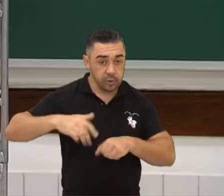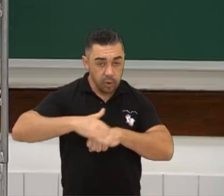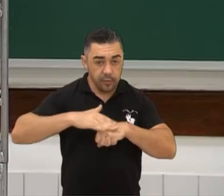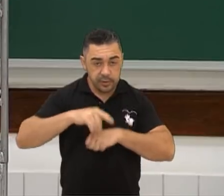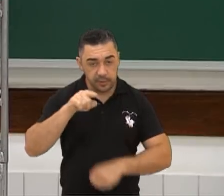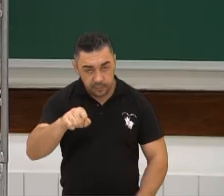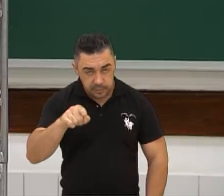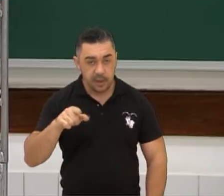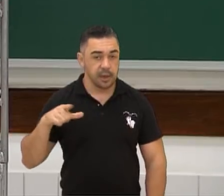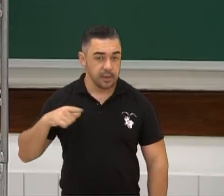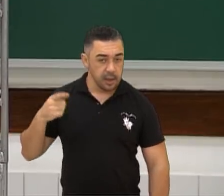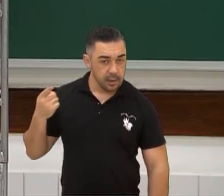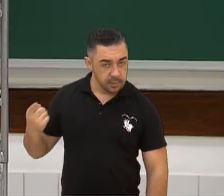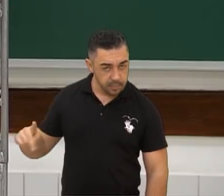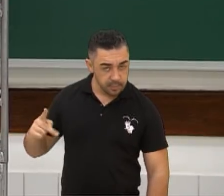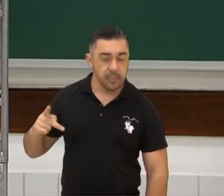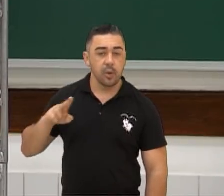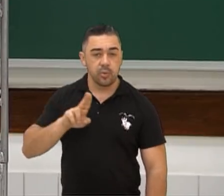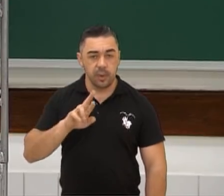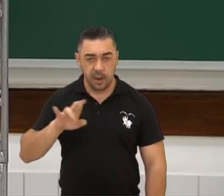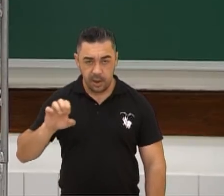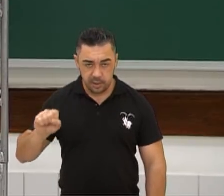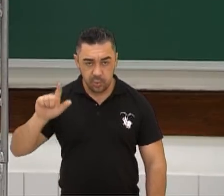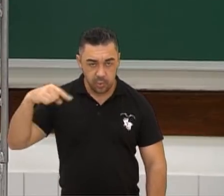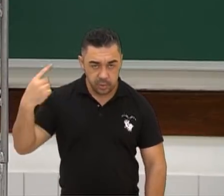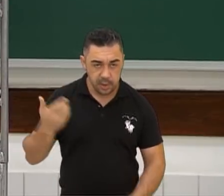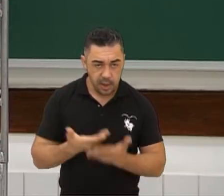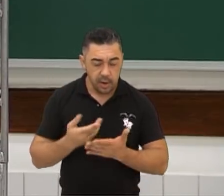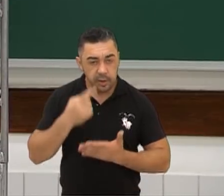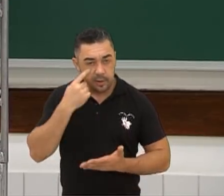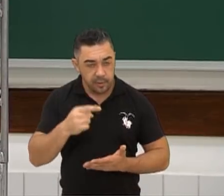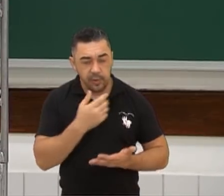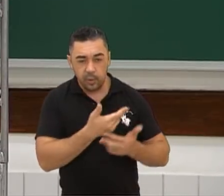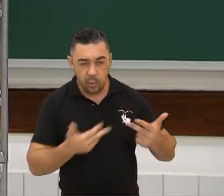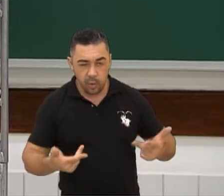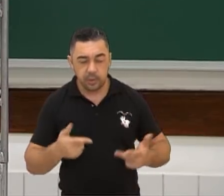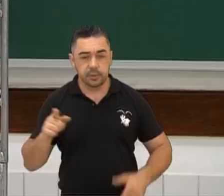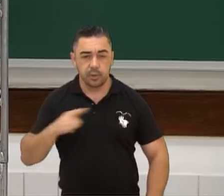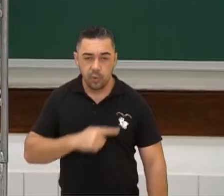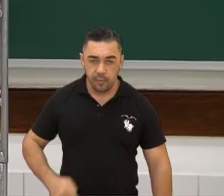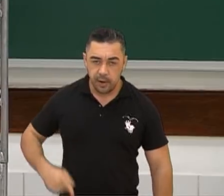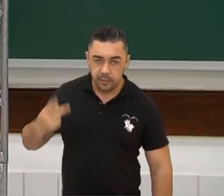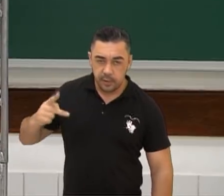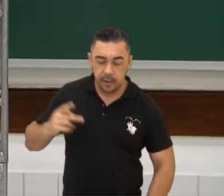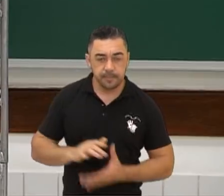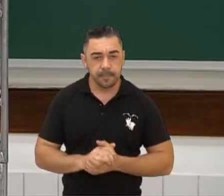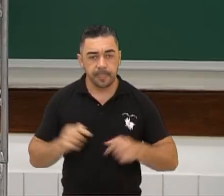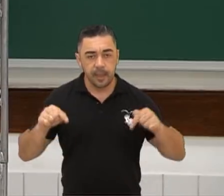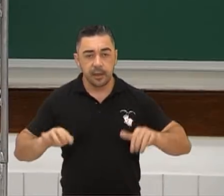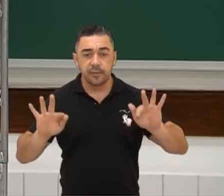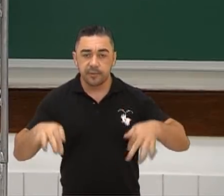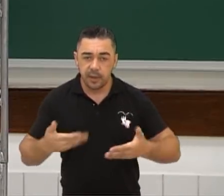sobre a União Soviética na próxima aula, você vai ver mais elementos do governo do Gorbachev.